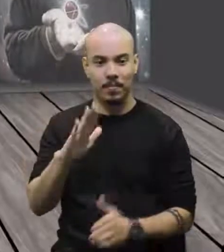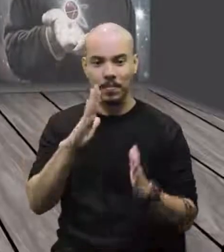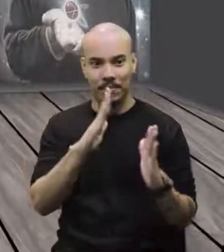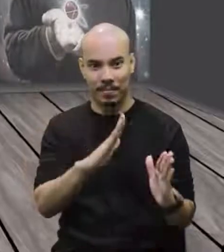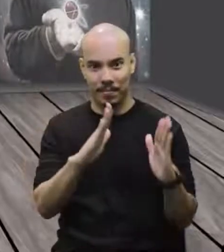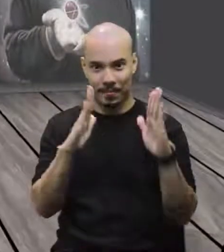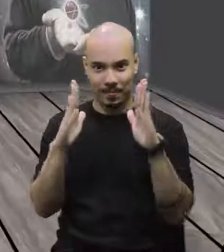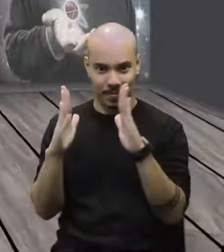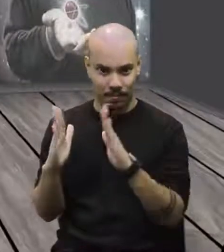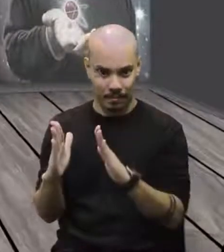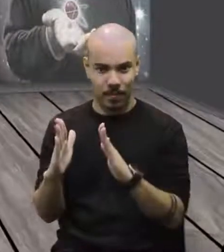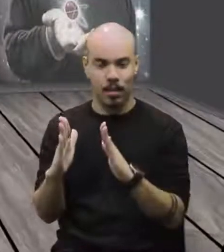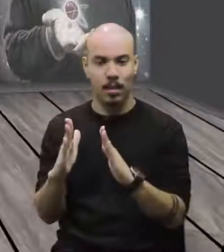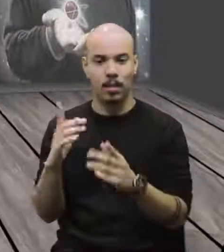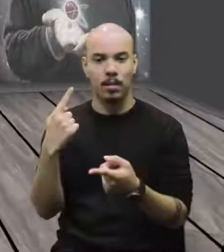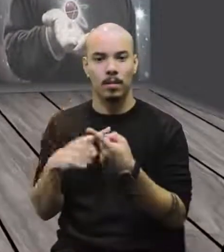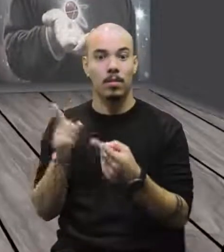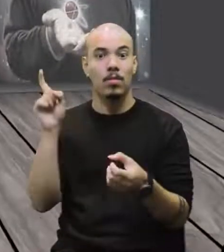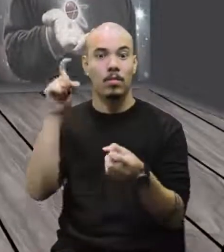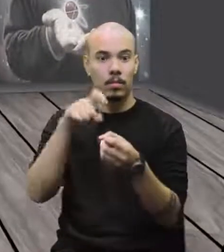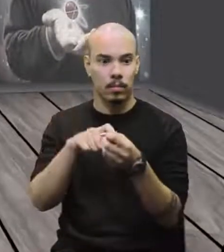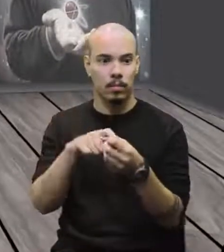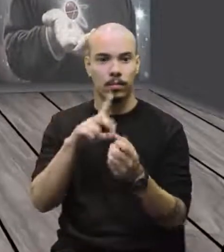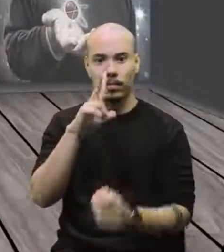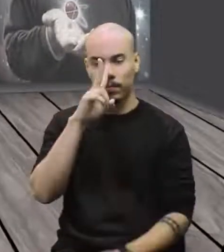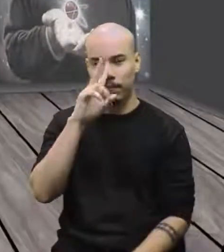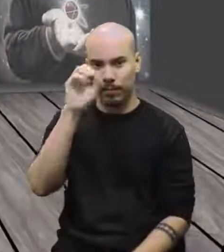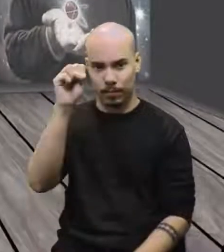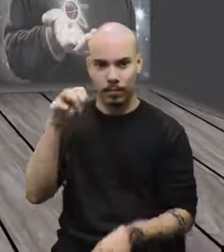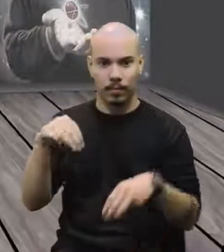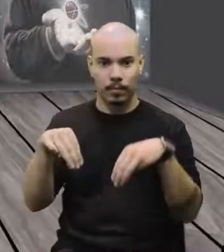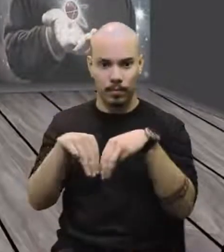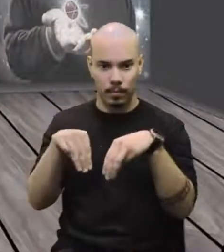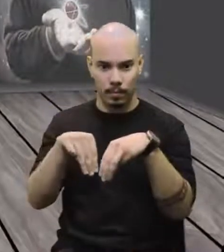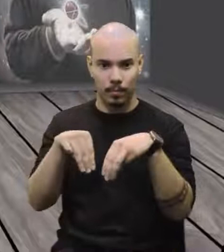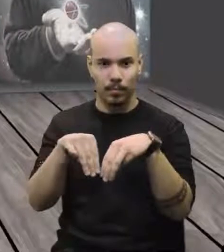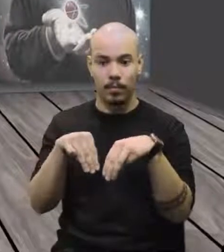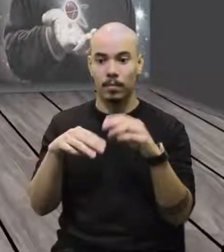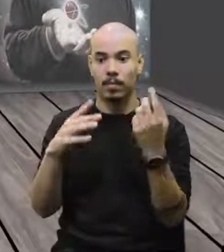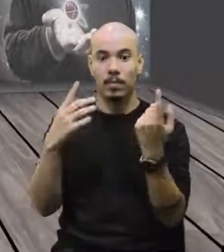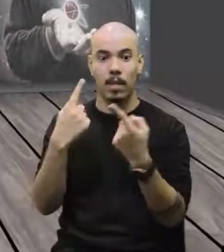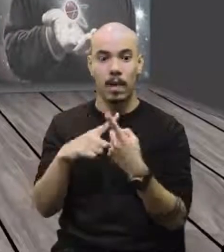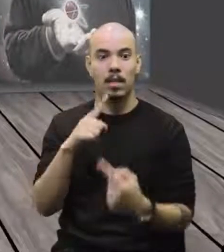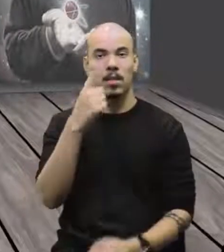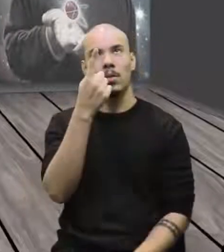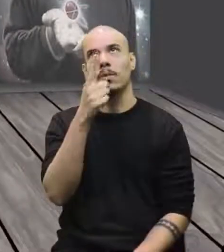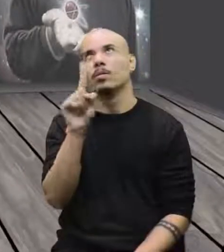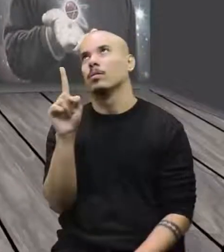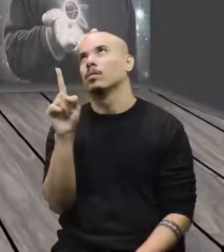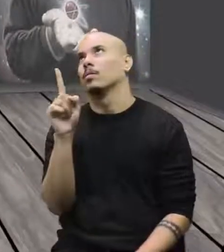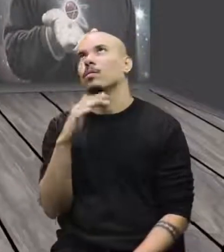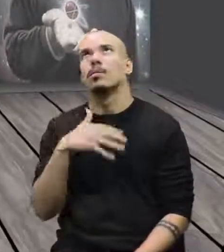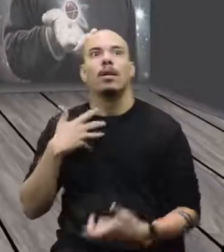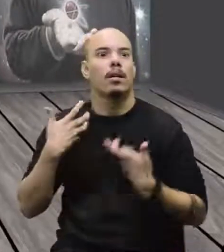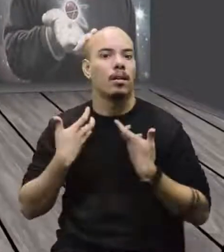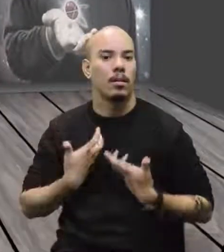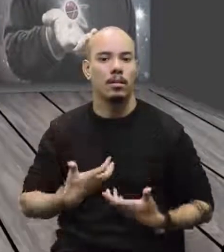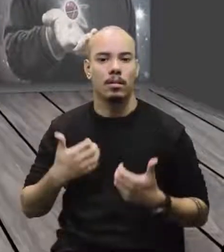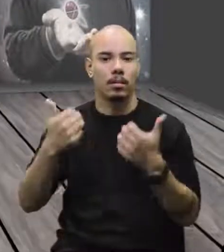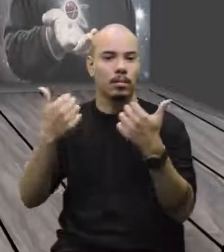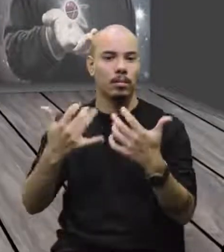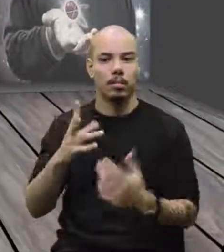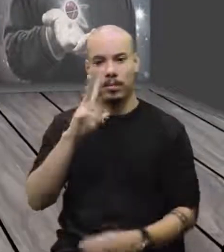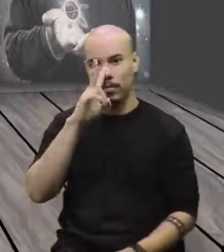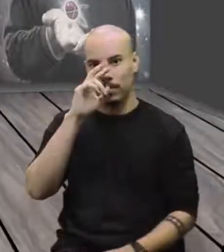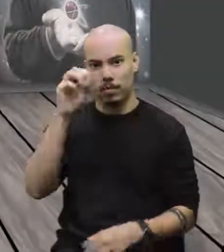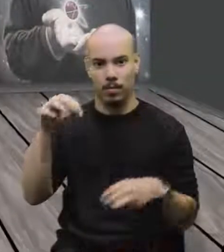parte, retomando, né? Força magnética. Falando Acredito que deve ser a última. Chega de força magnética. Tem